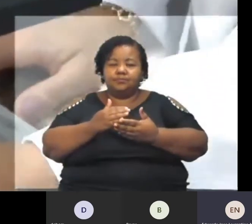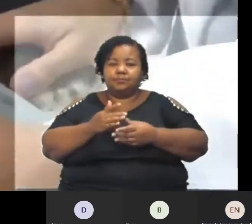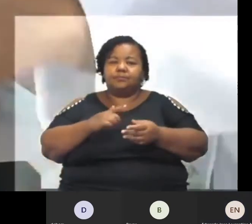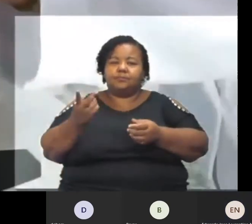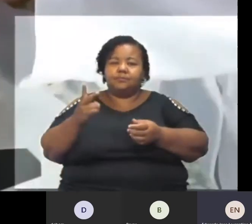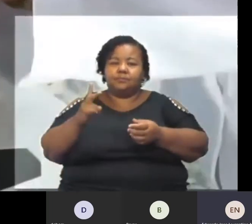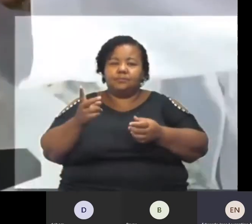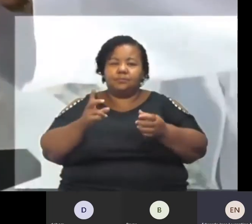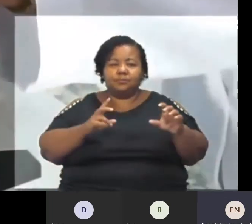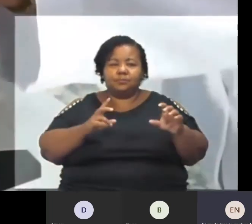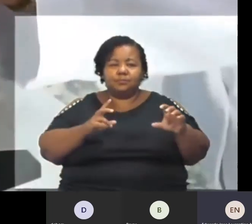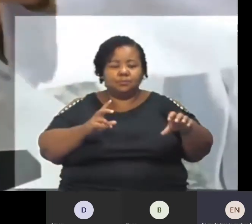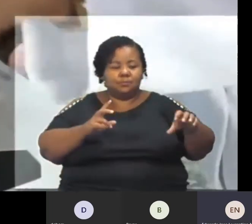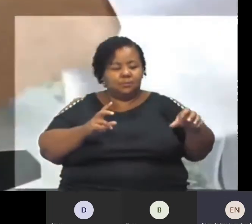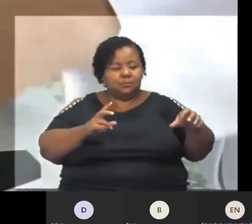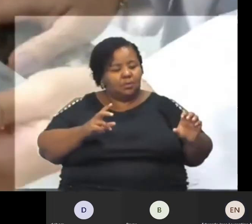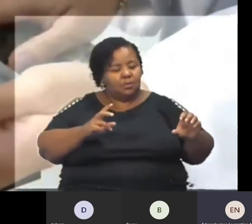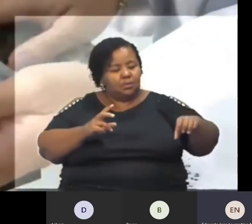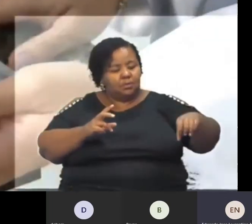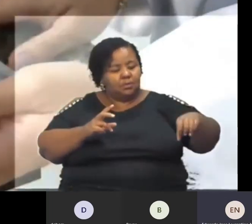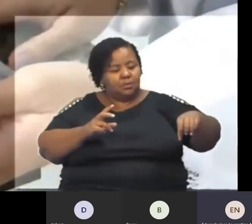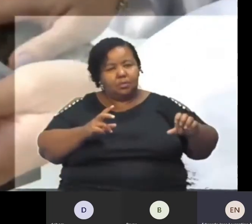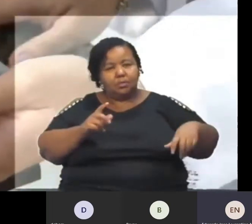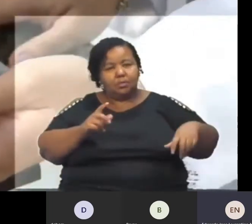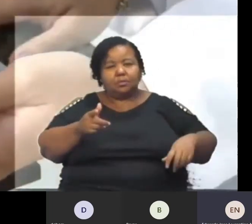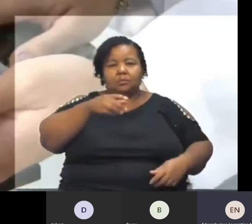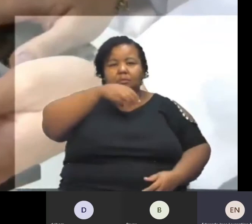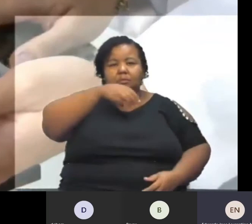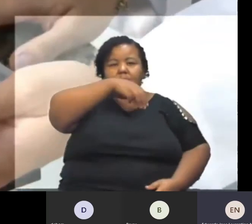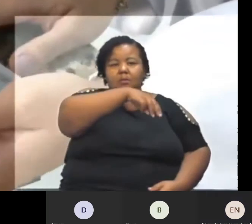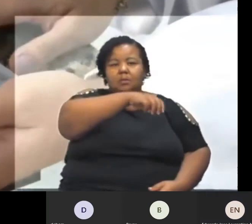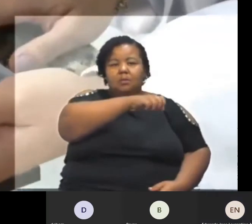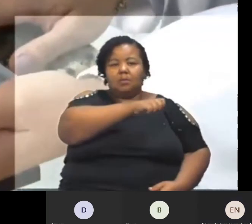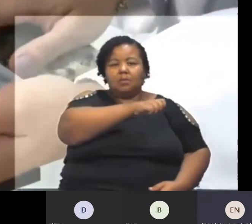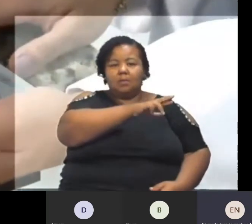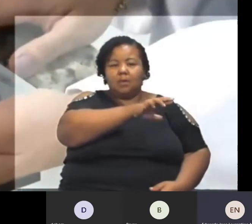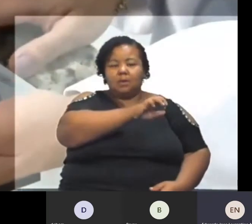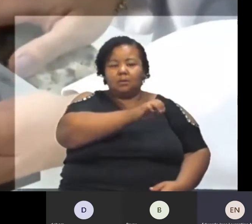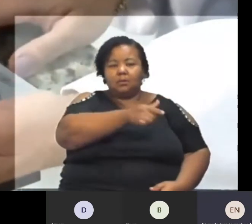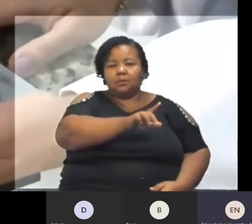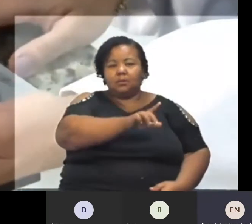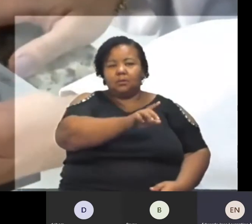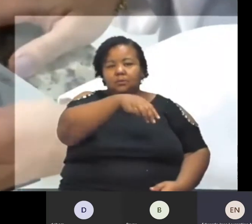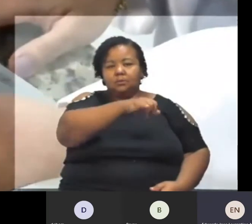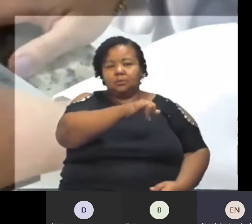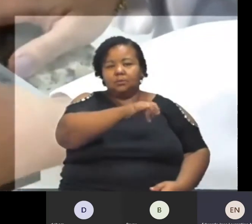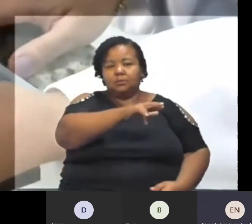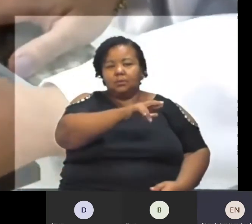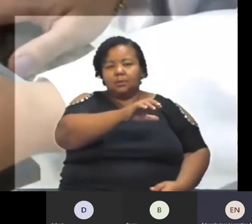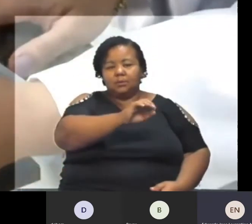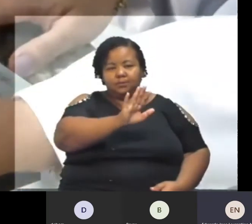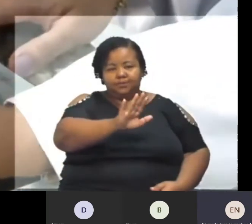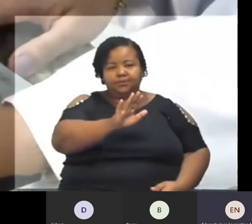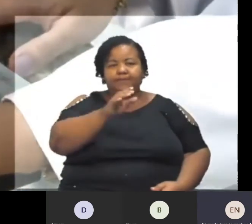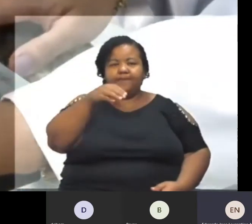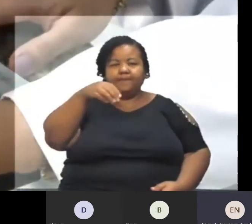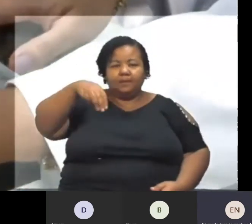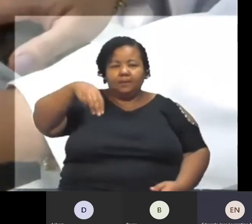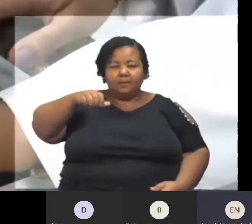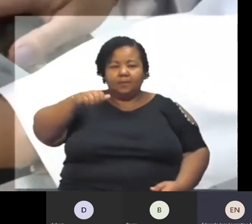laterais, o macrômetro e o micrômetro. que serve o macrômetro?